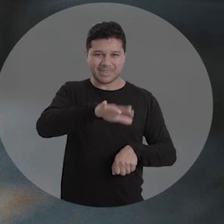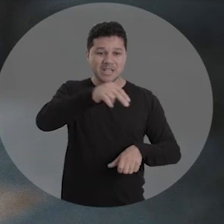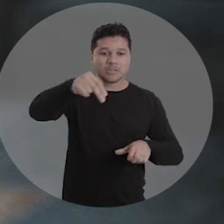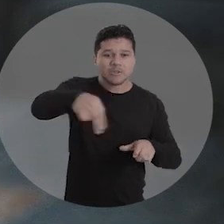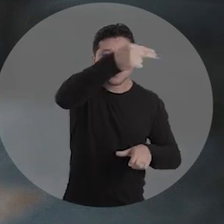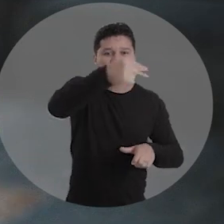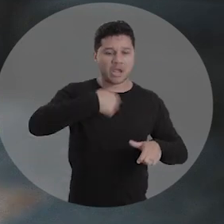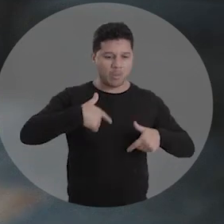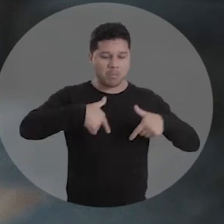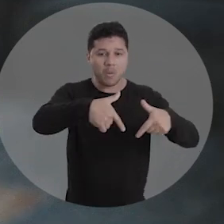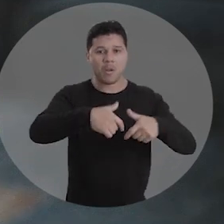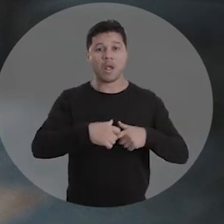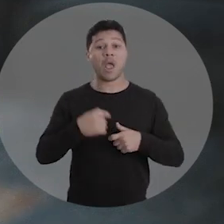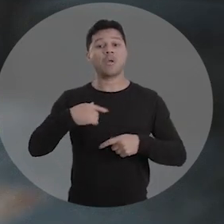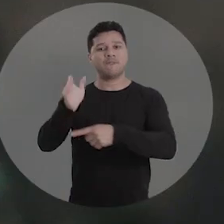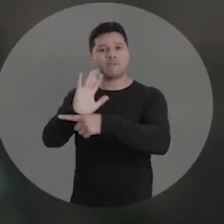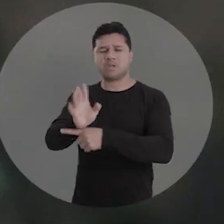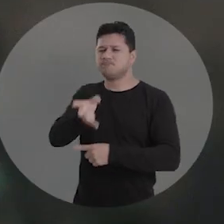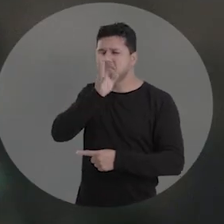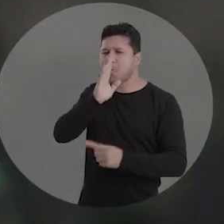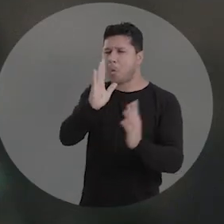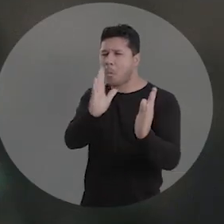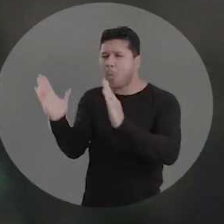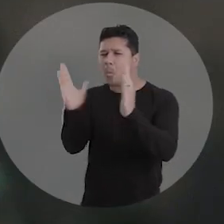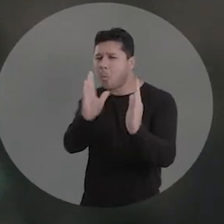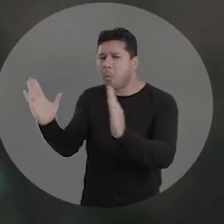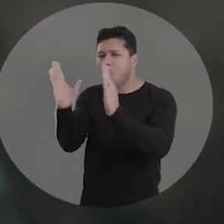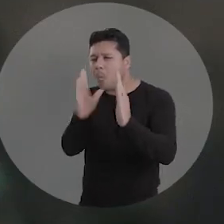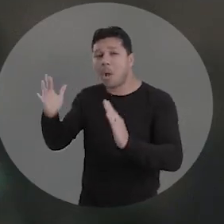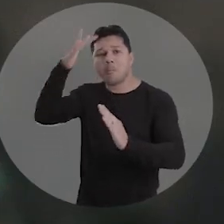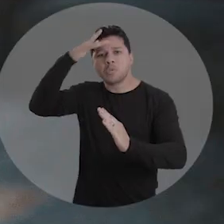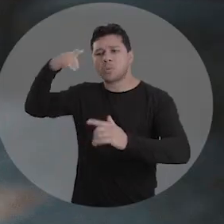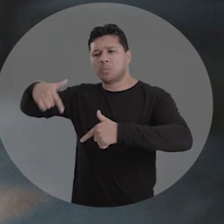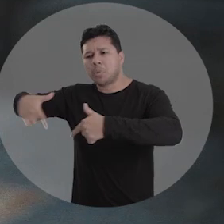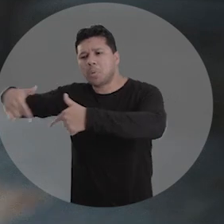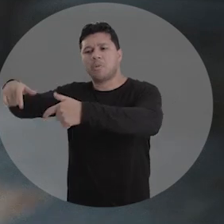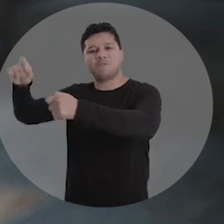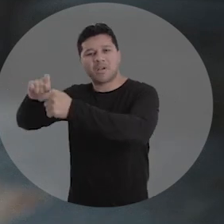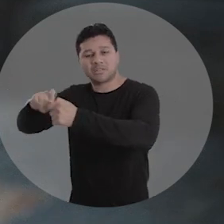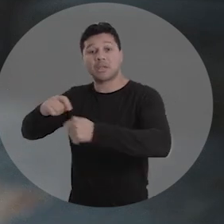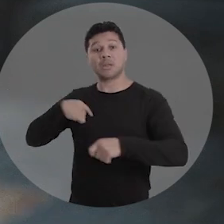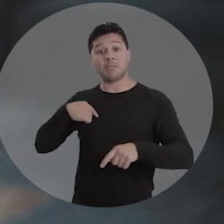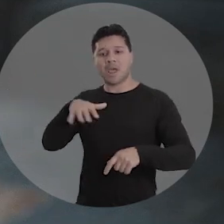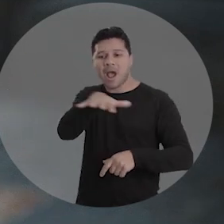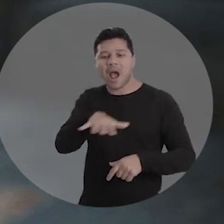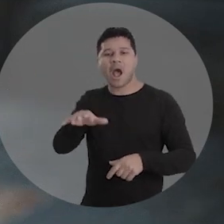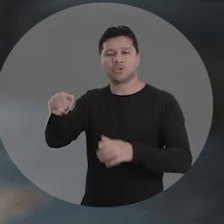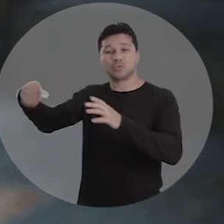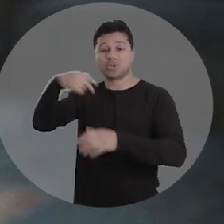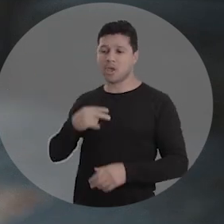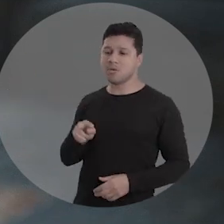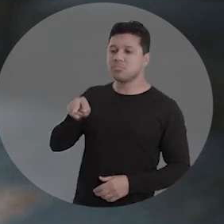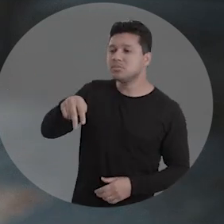cirurgia para recuperar os vídeos não é fácil muito vídeo show fernando eu entrava em campo surgiram fazendo ela